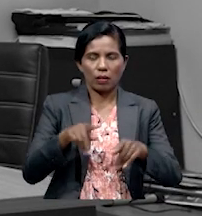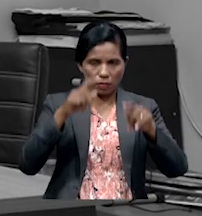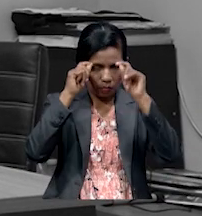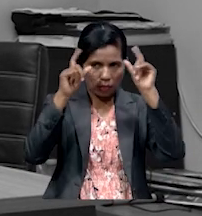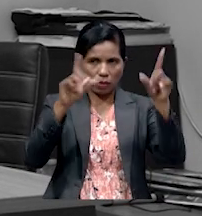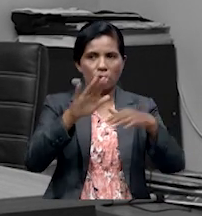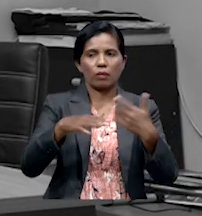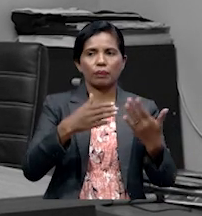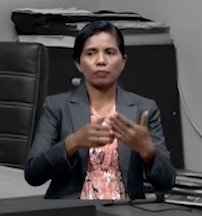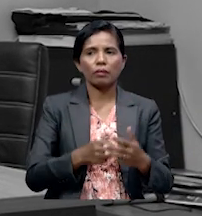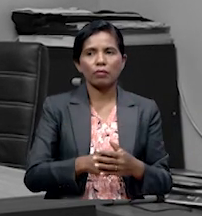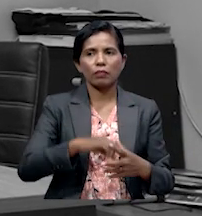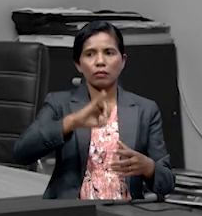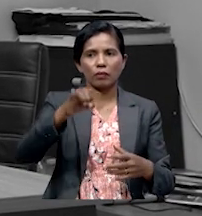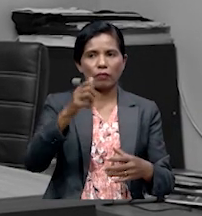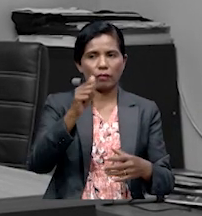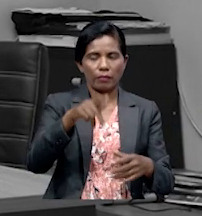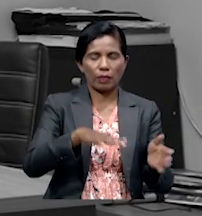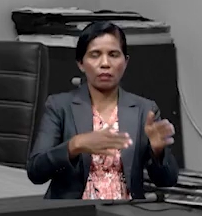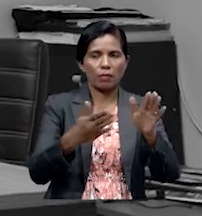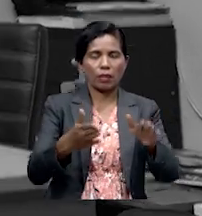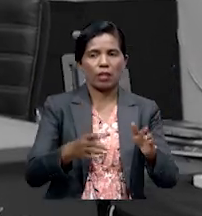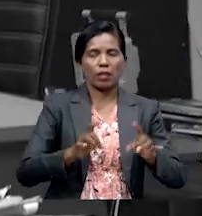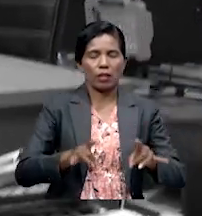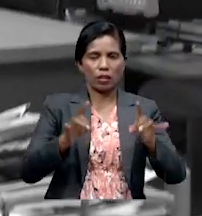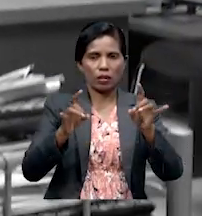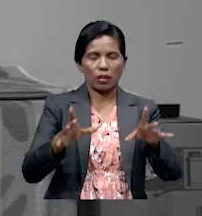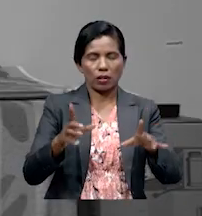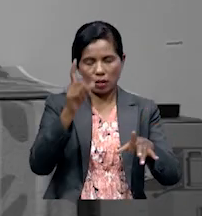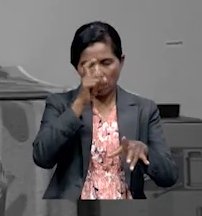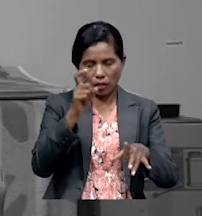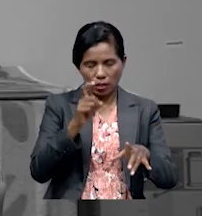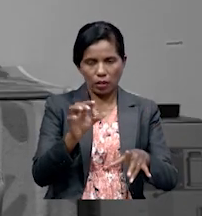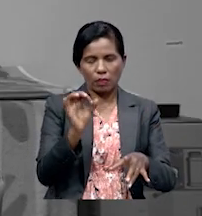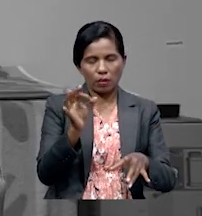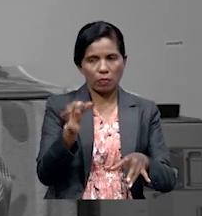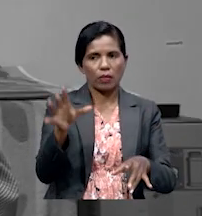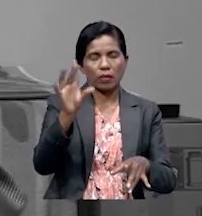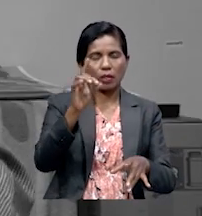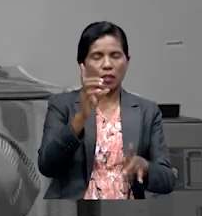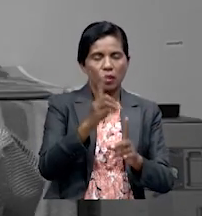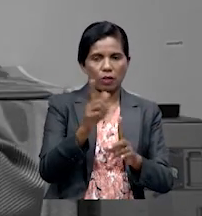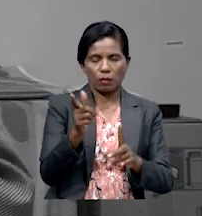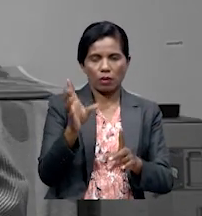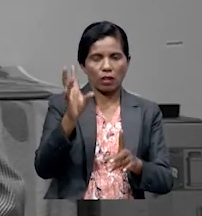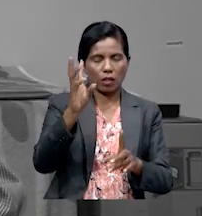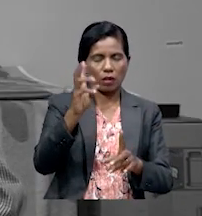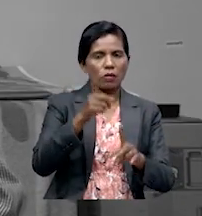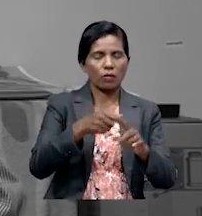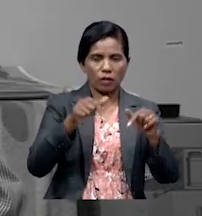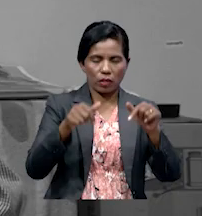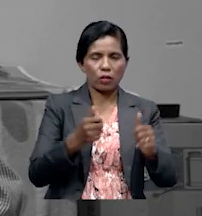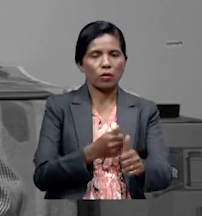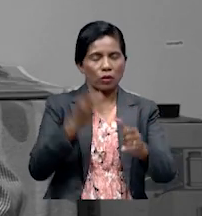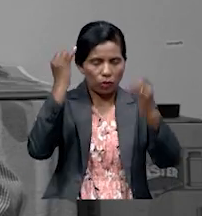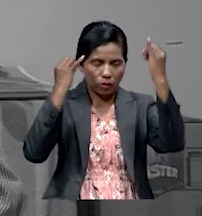imba Timor Plaza, Jape Konso, Mate Australia, ho idade se anulo resin hitu, e a lorum rua anulo sinen fulane, no tri